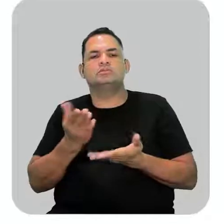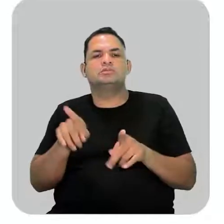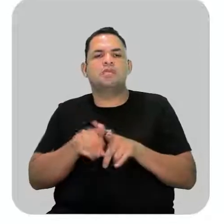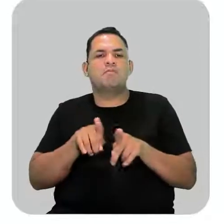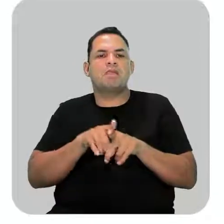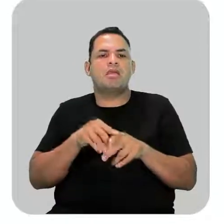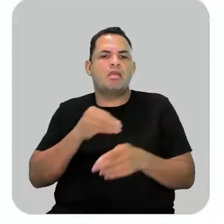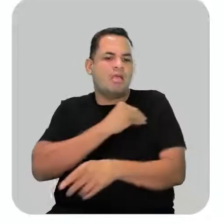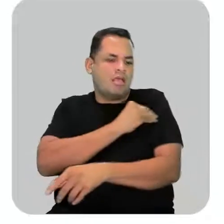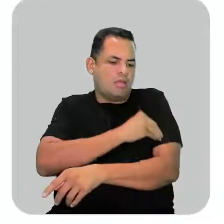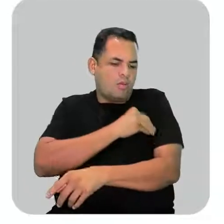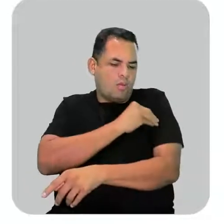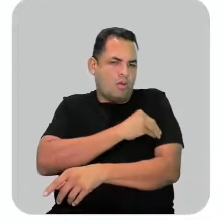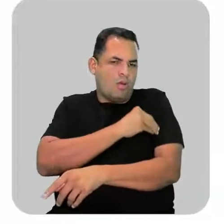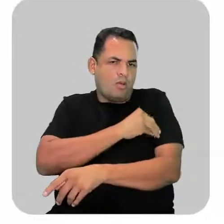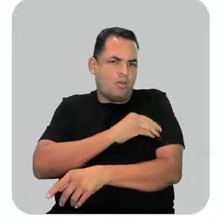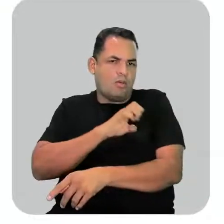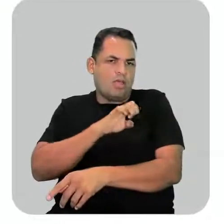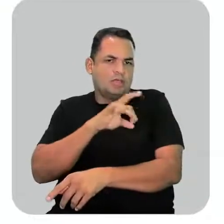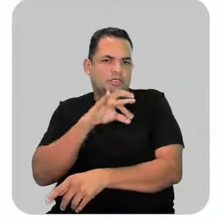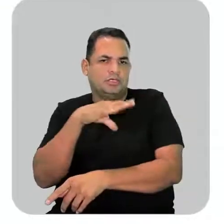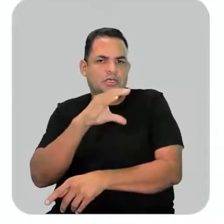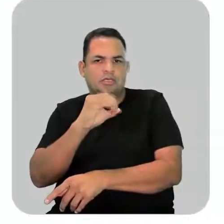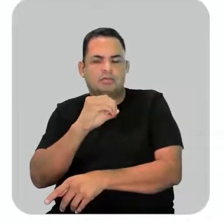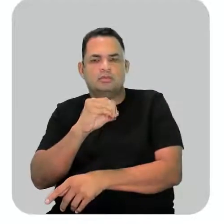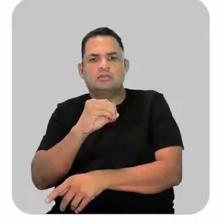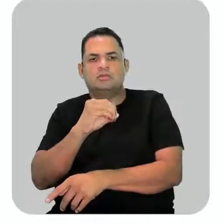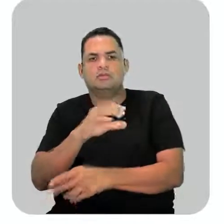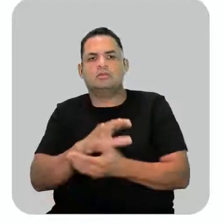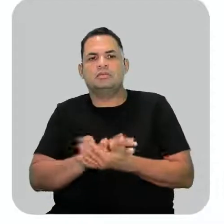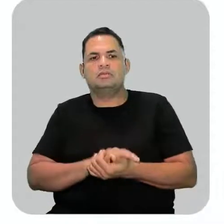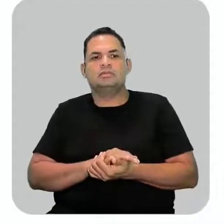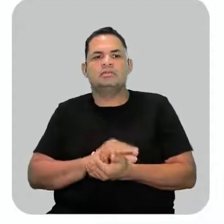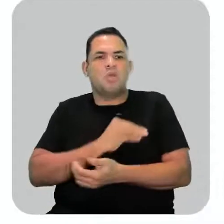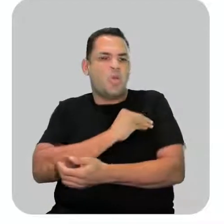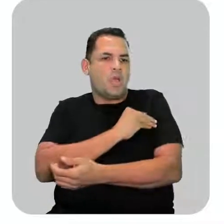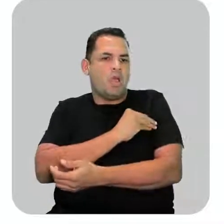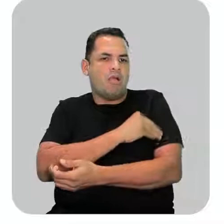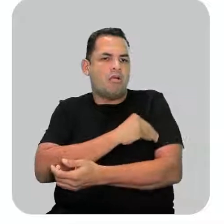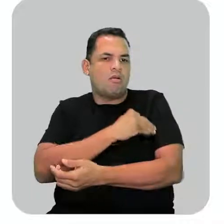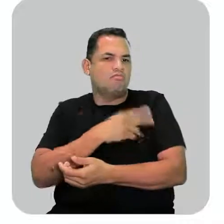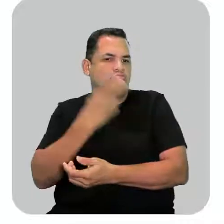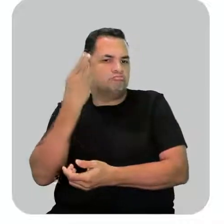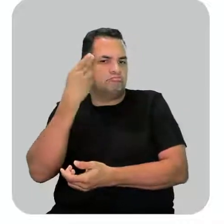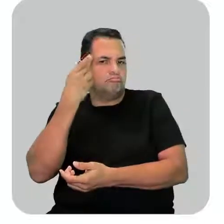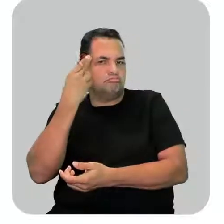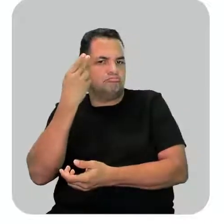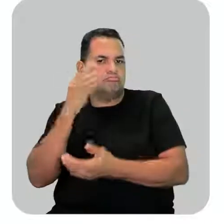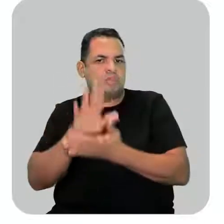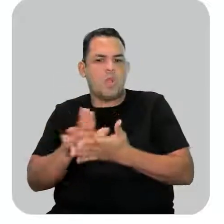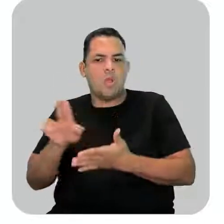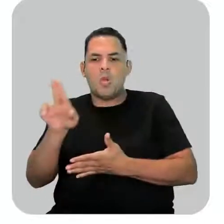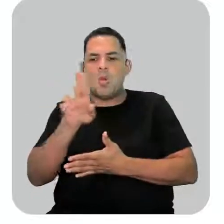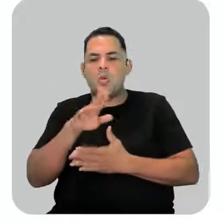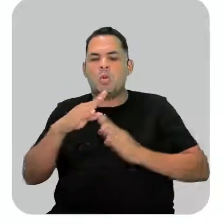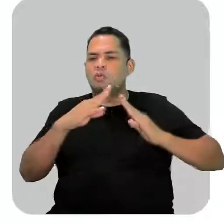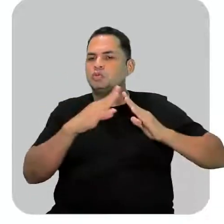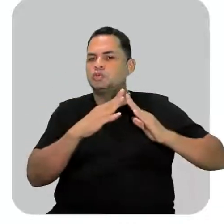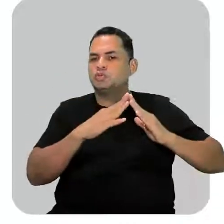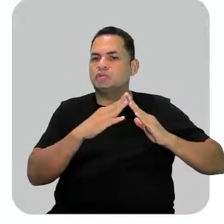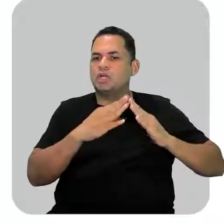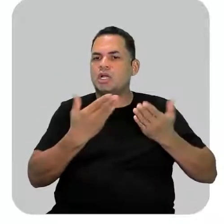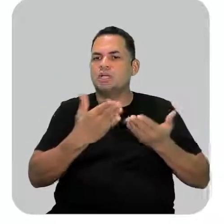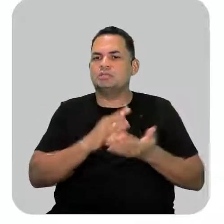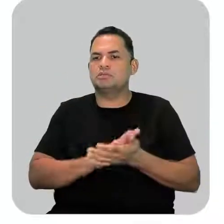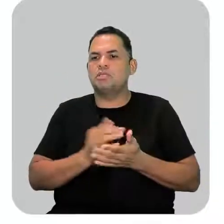como álcool etílico. Eu acho que esse aqui é muito comum para vocês, né? Ele é um álcool comum, de extenso uso doméstico.